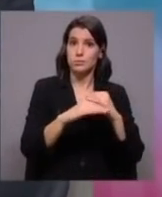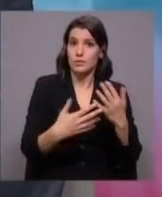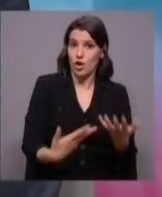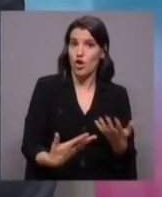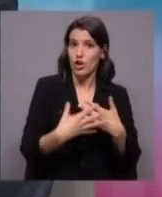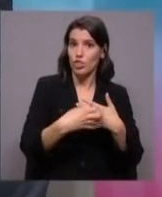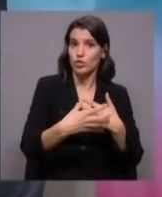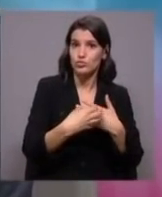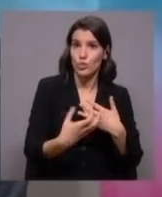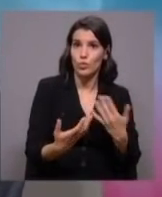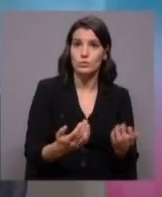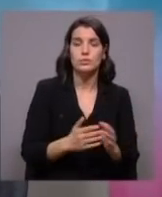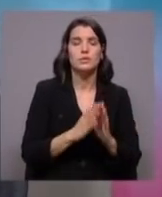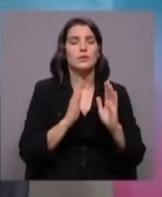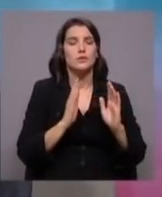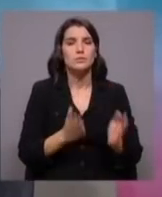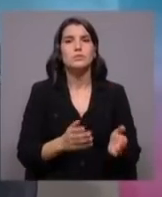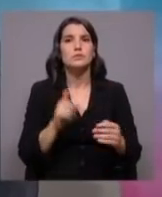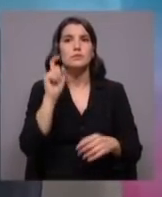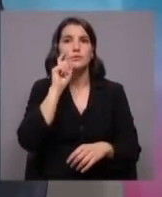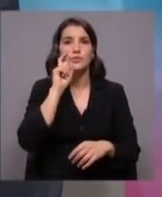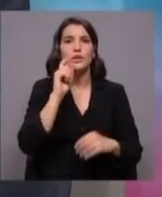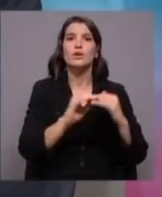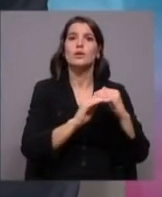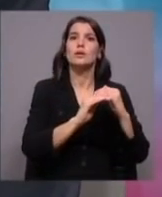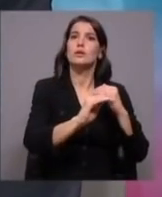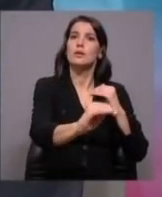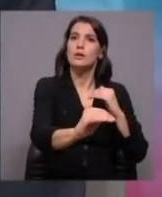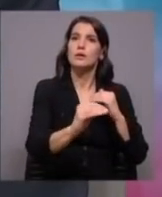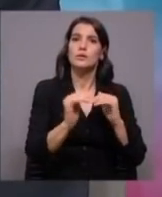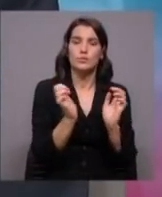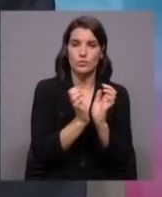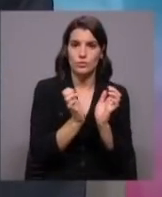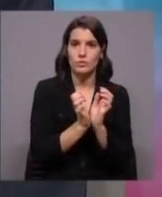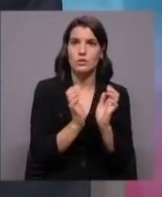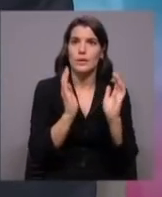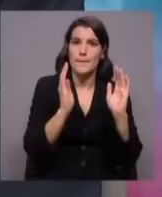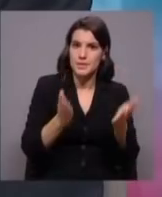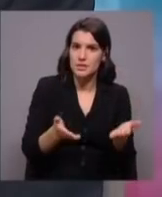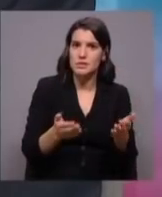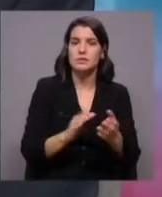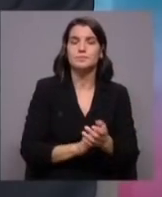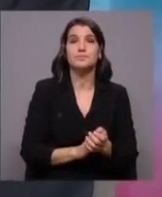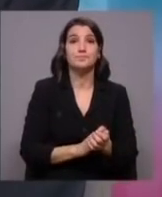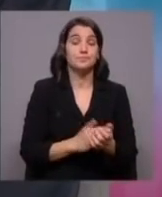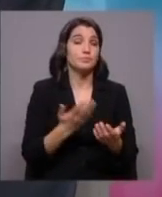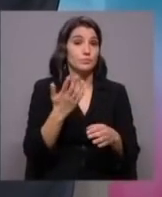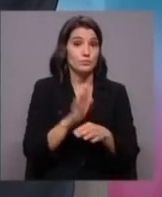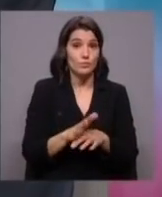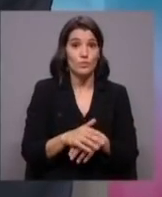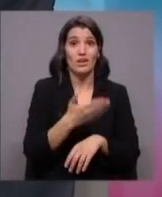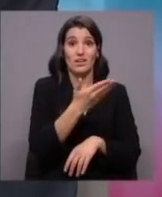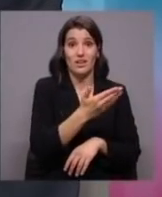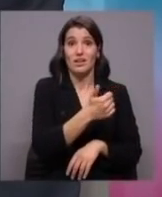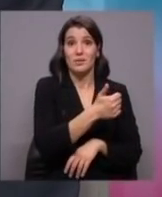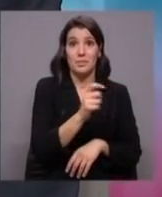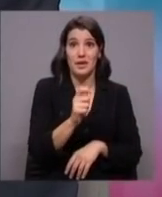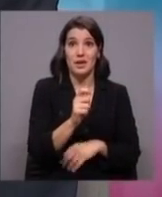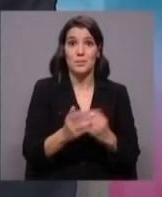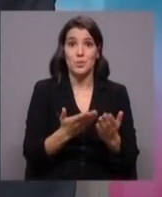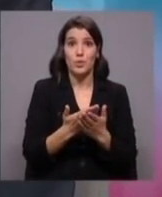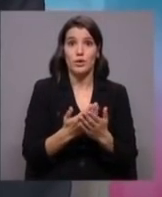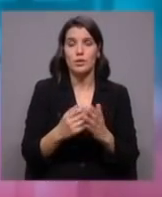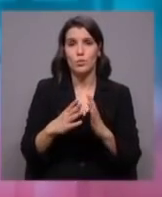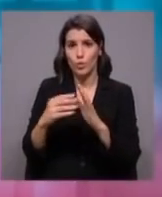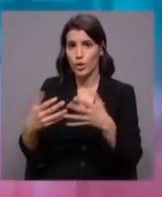Portanto, temos de defender a sustentabilidade da segurança social. Aquilo, por exemplo, que o Bloco de Esquerda com propõe, este modelo, com